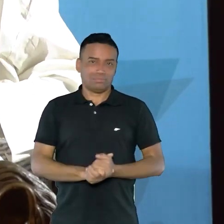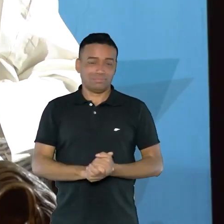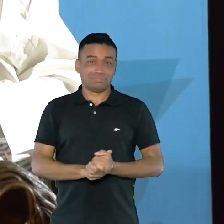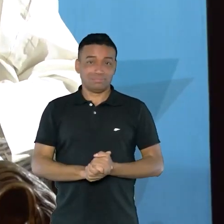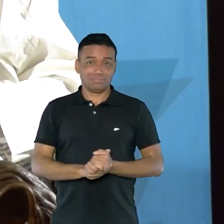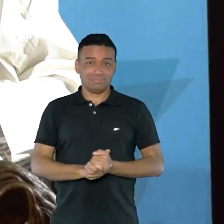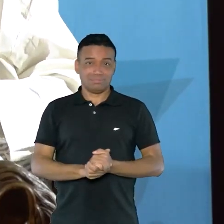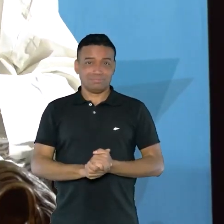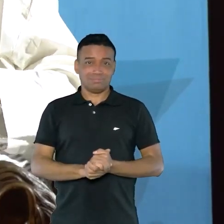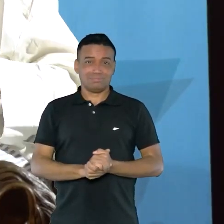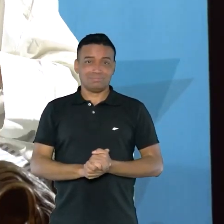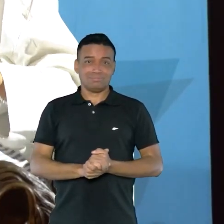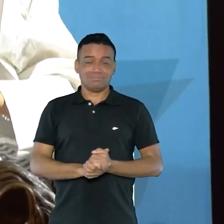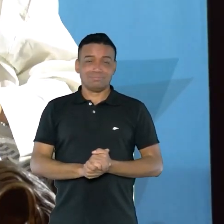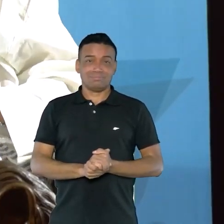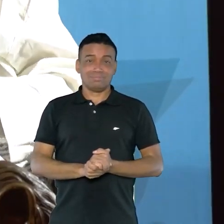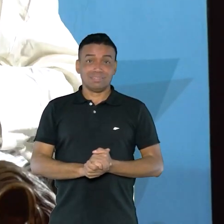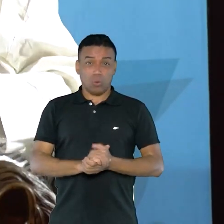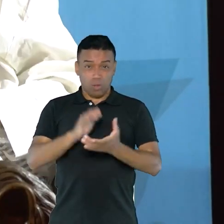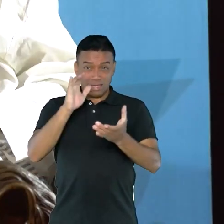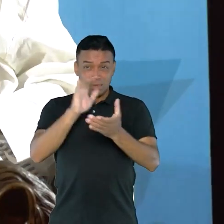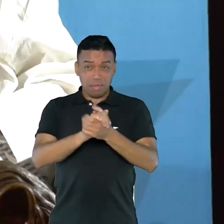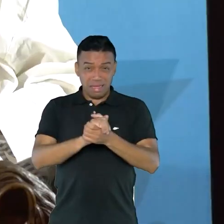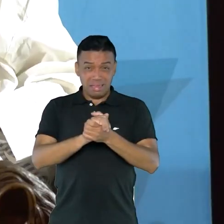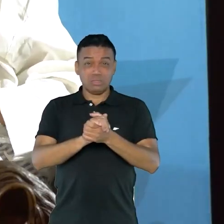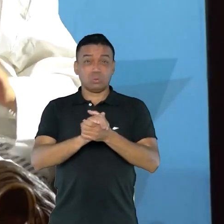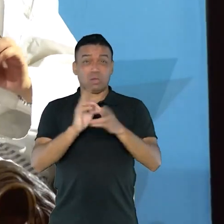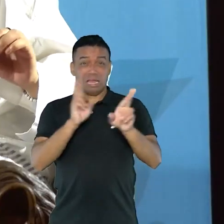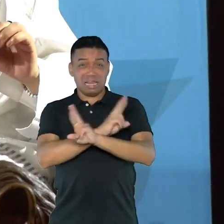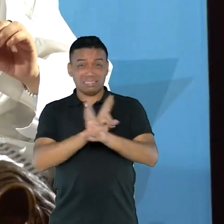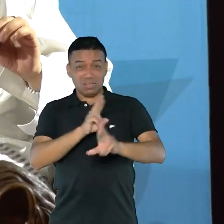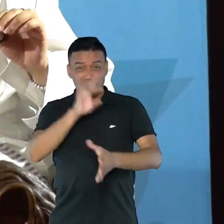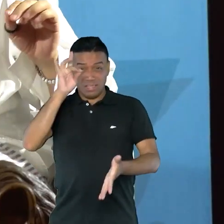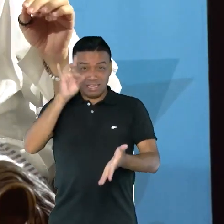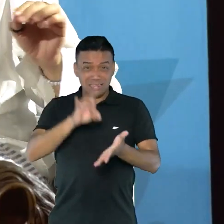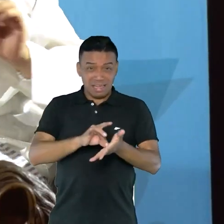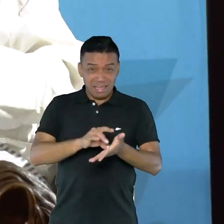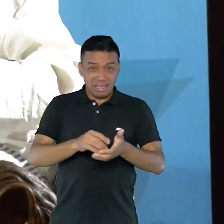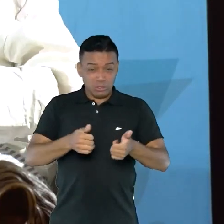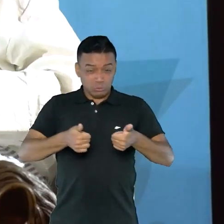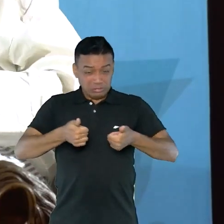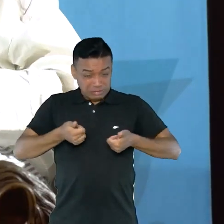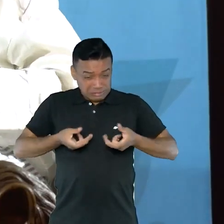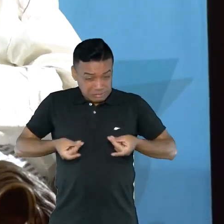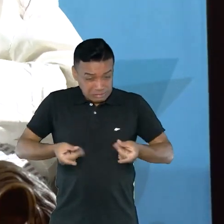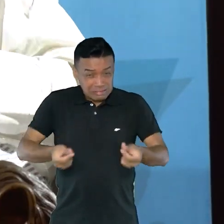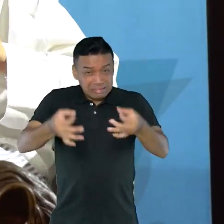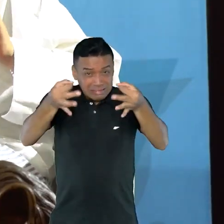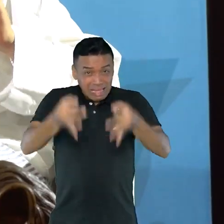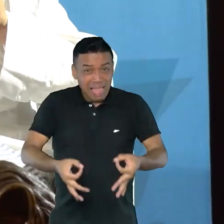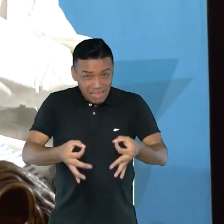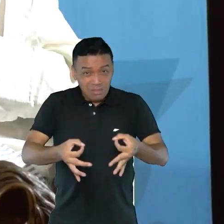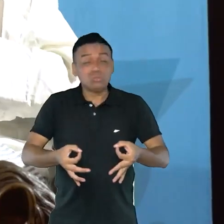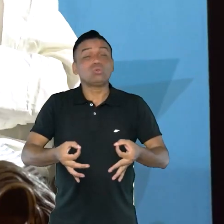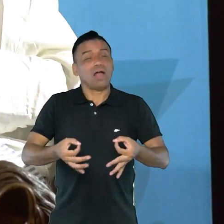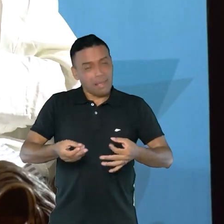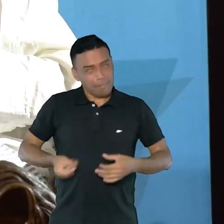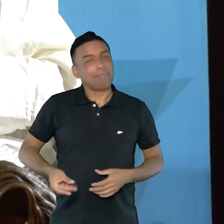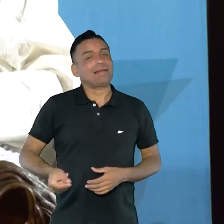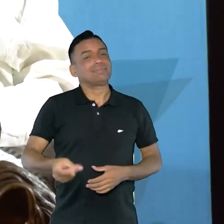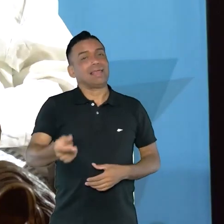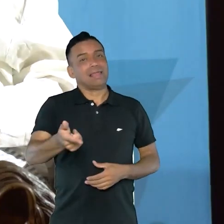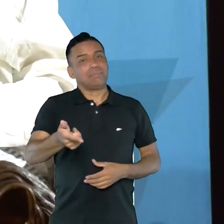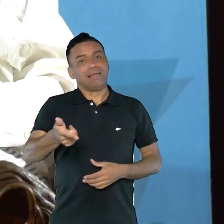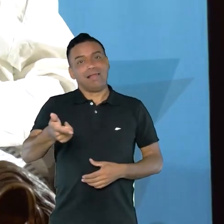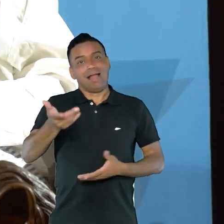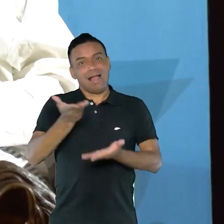uma relação só era verdadeira e justa se ela fosse para sempre. Então, era impossível interromper